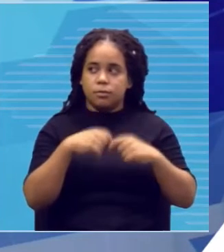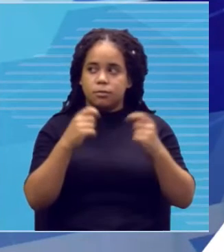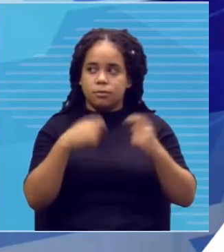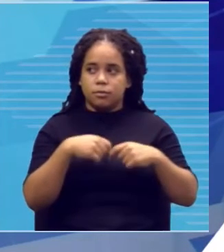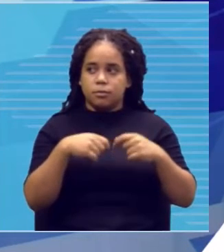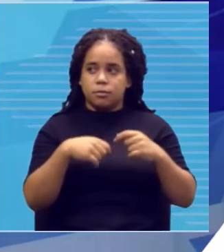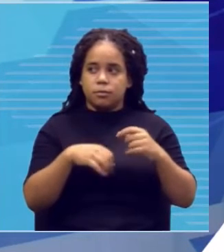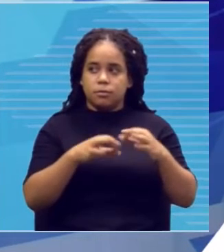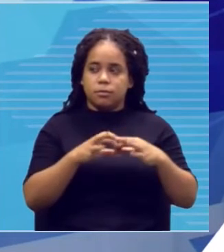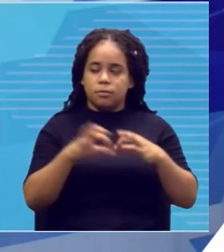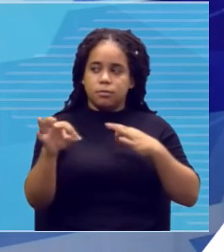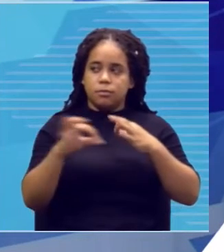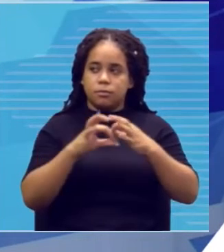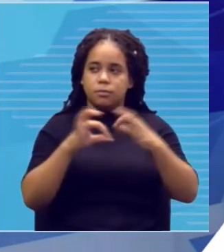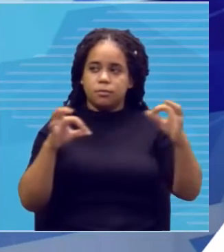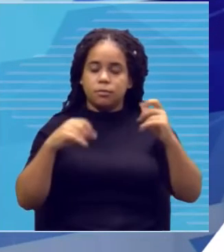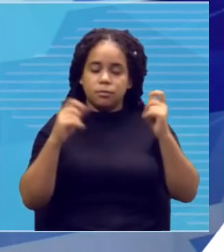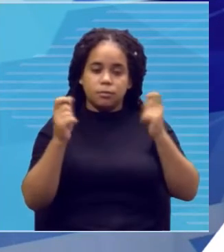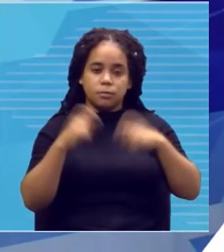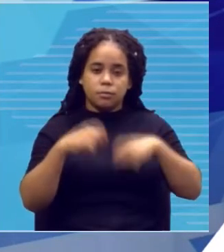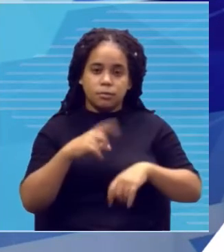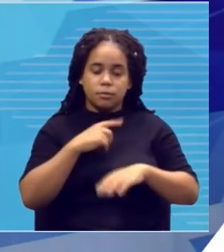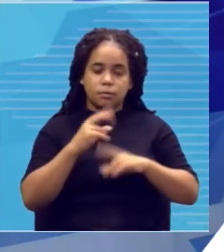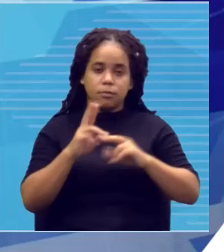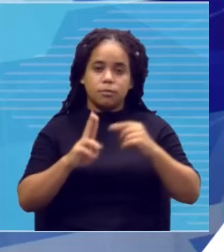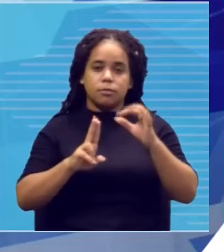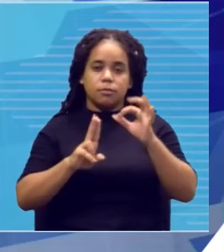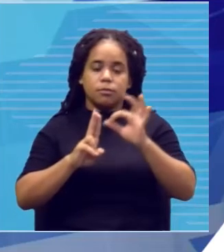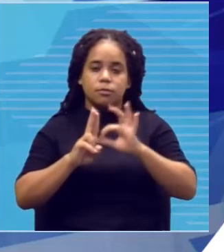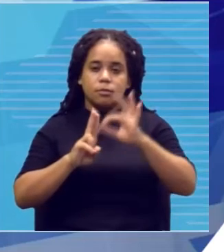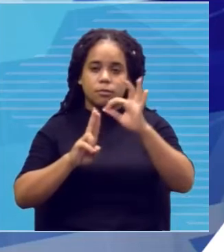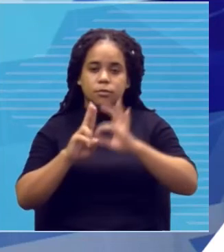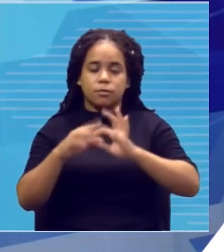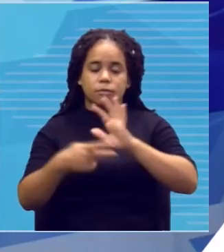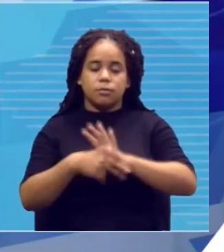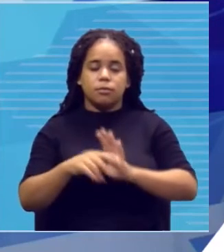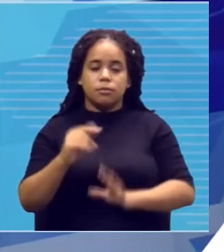melhoras de capacidade que tem comunidade padrão litro